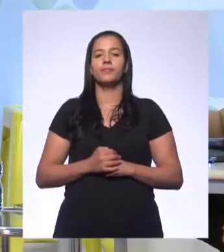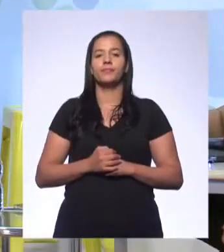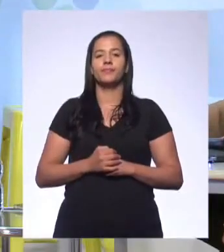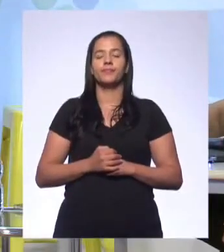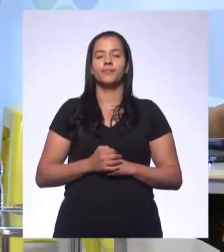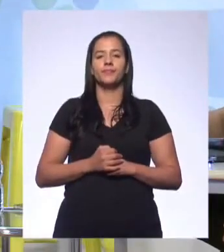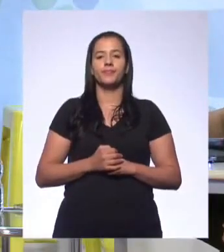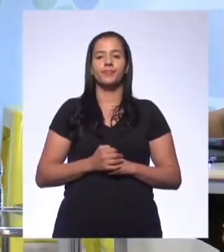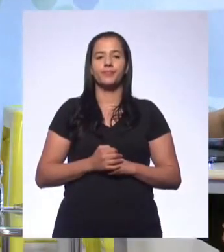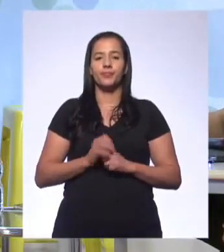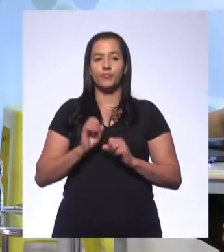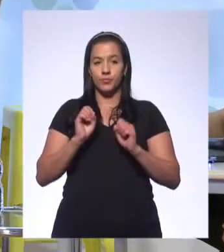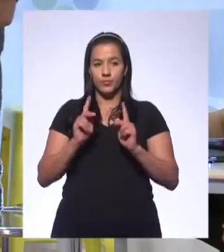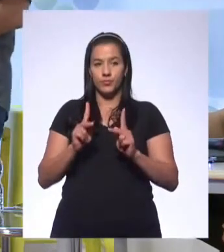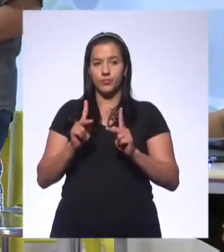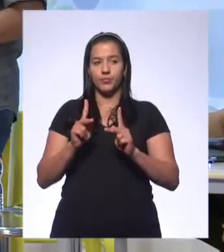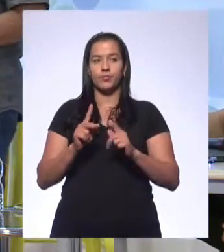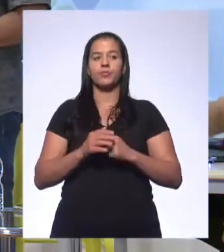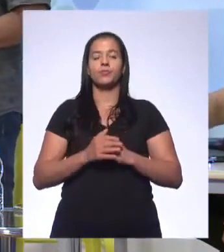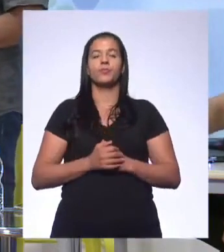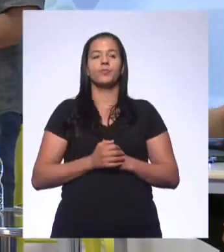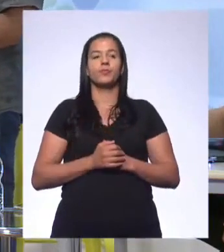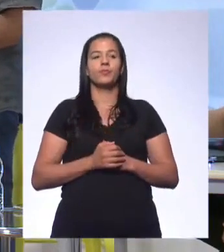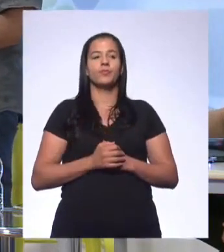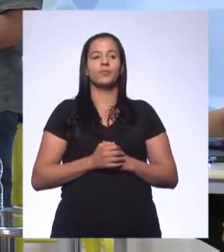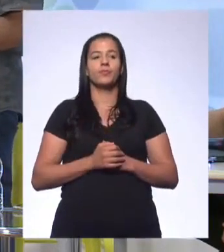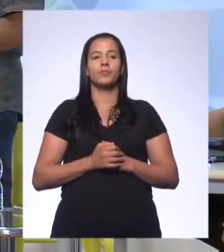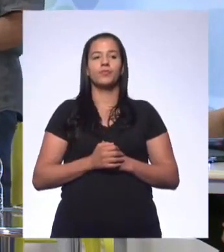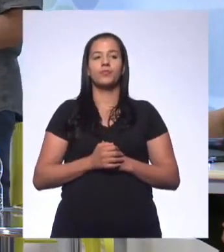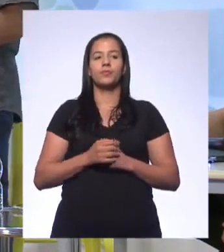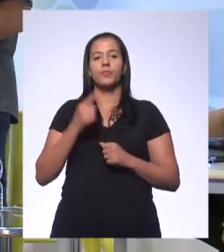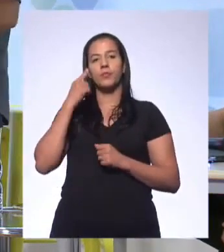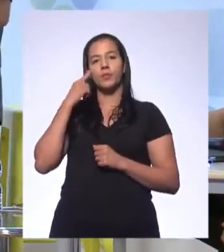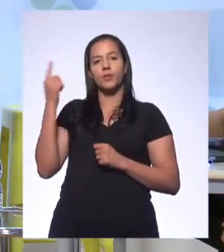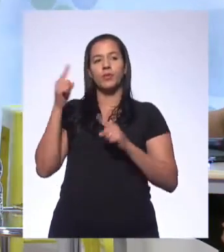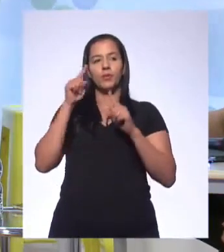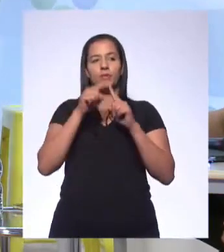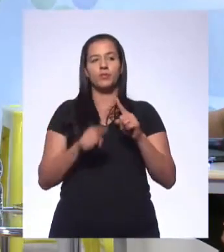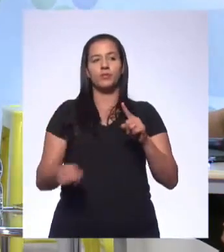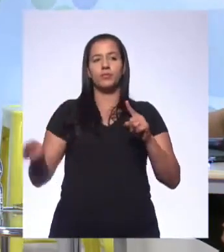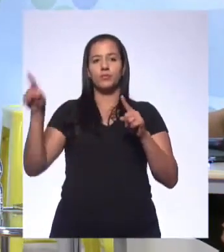SO2, certo? E aqui nós temos o ciclo do